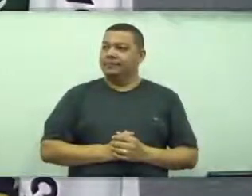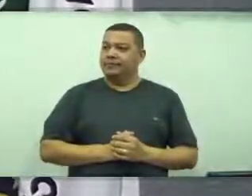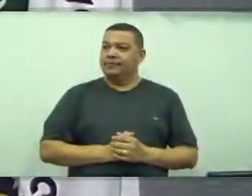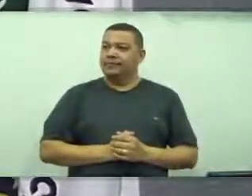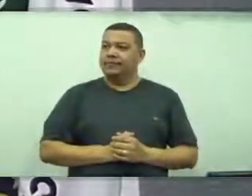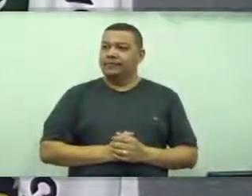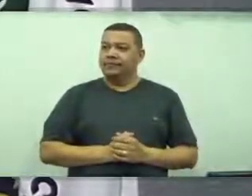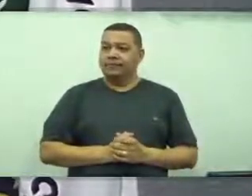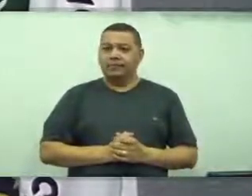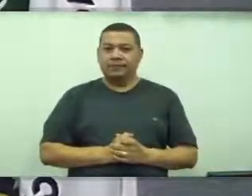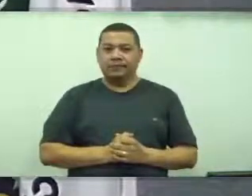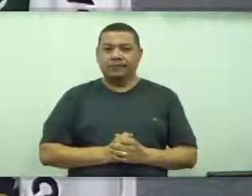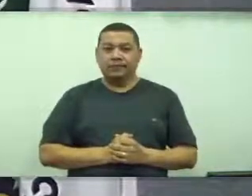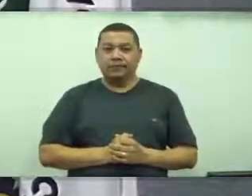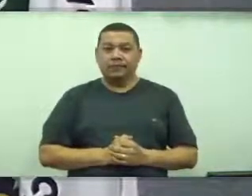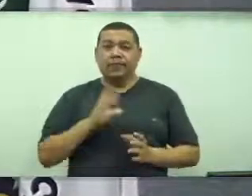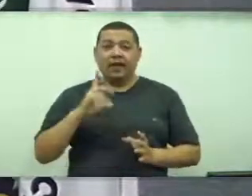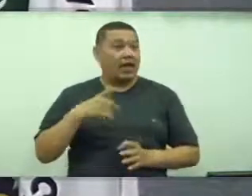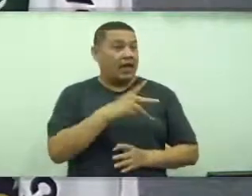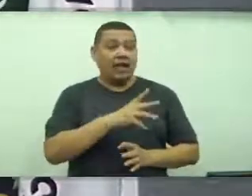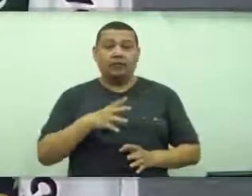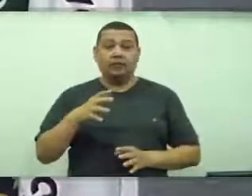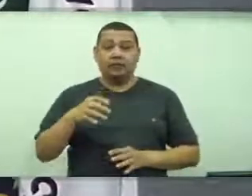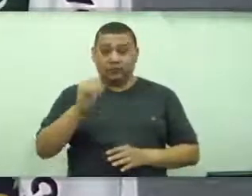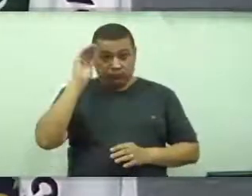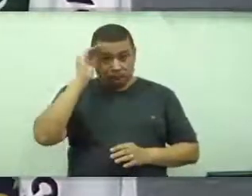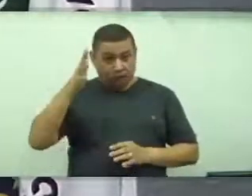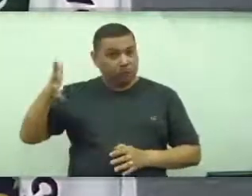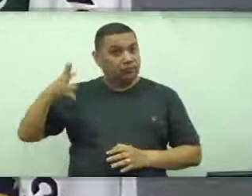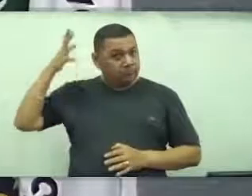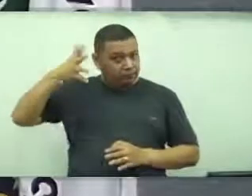E naquela ocasião, no discurso do prefeito,